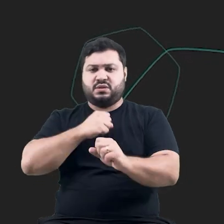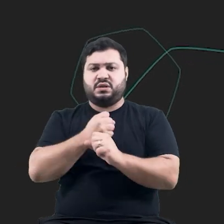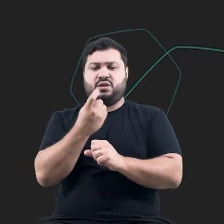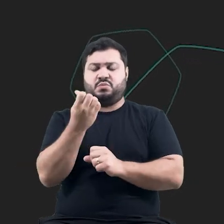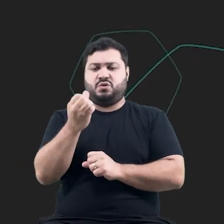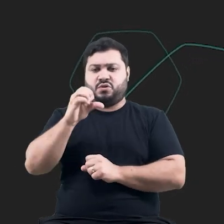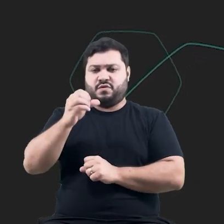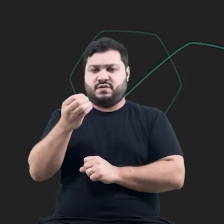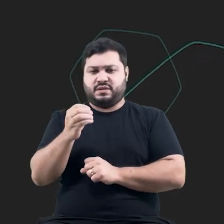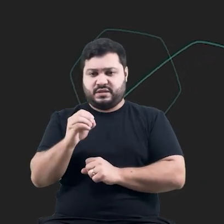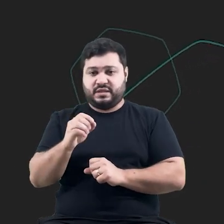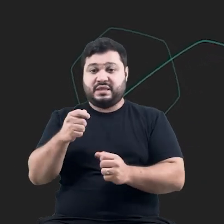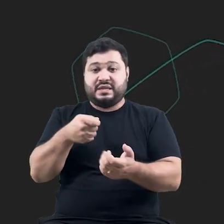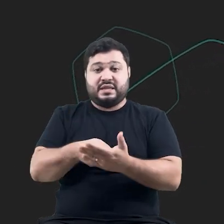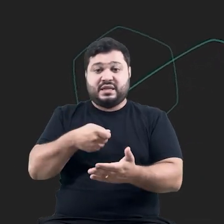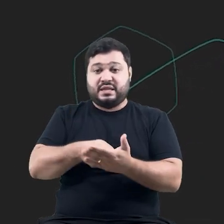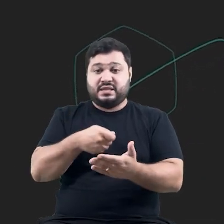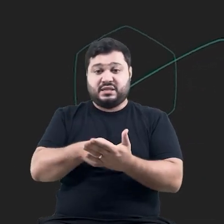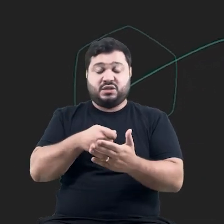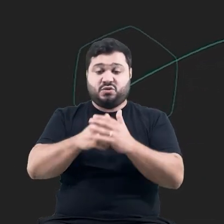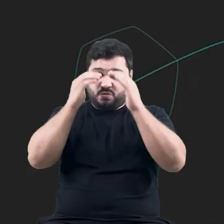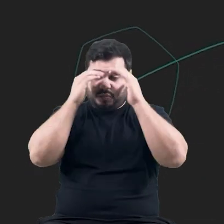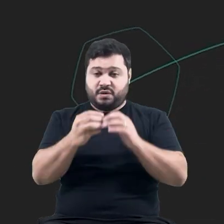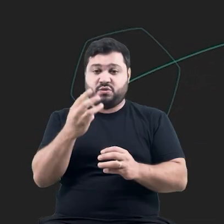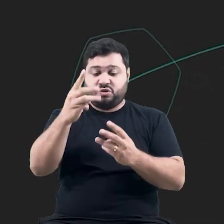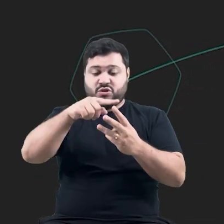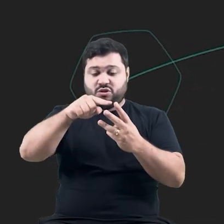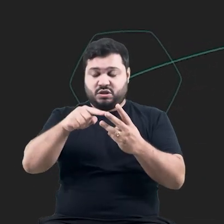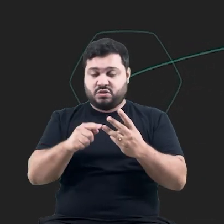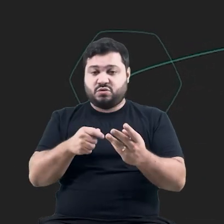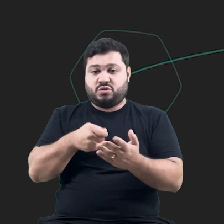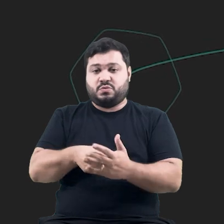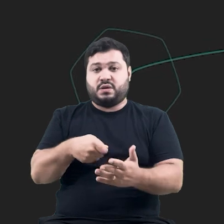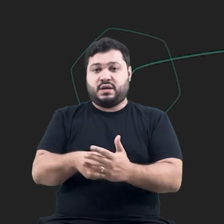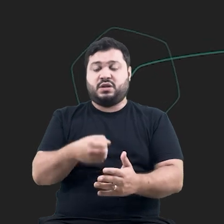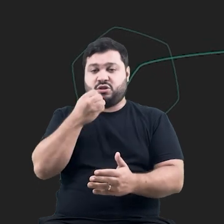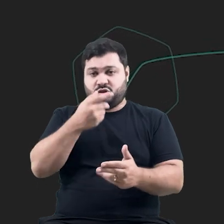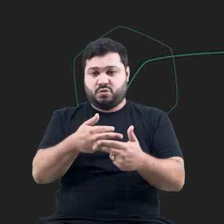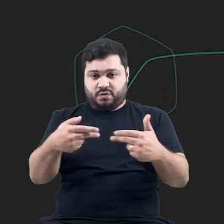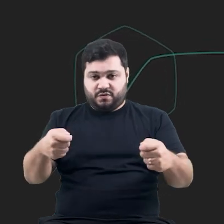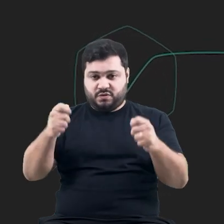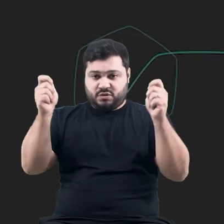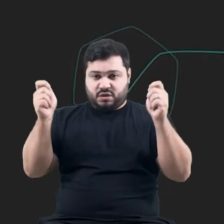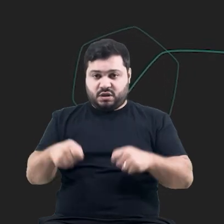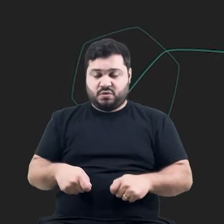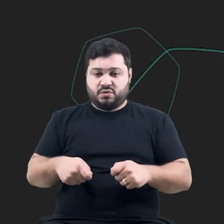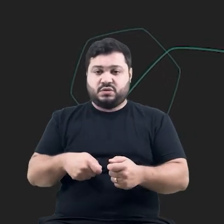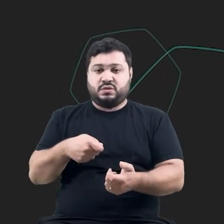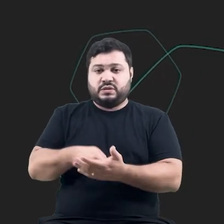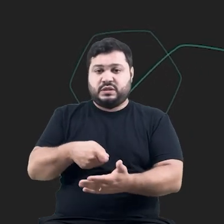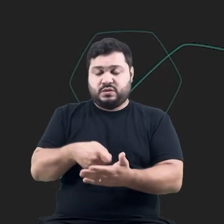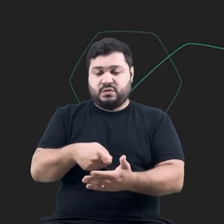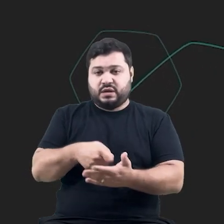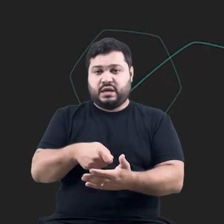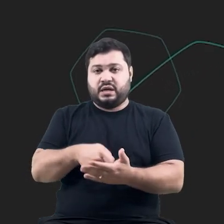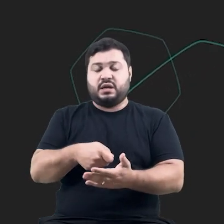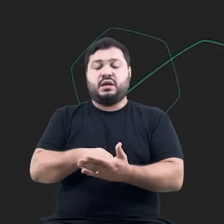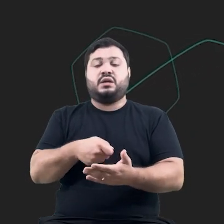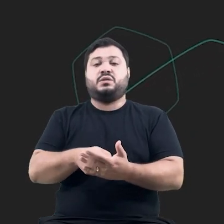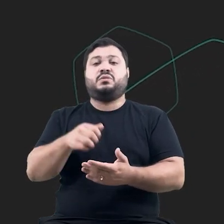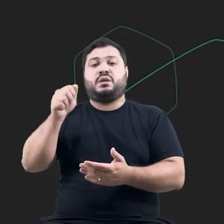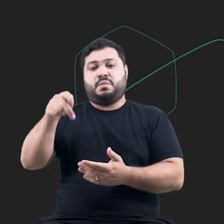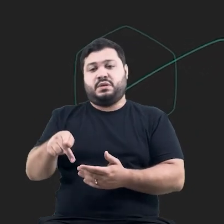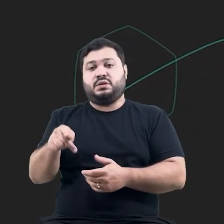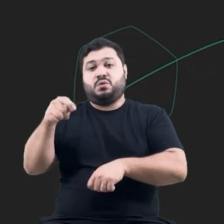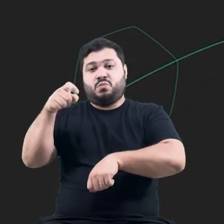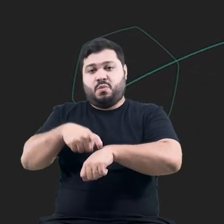3.765, de 1960, que exige o cumprimento de 3 condições para garantir o benefício: a condição de segurado do